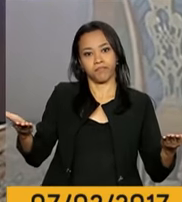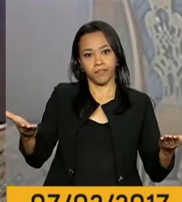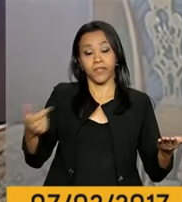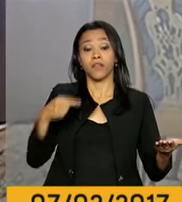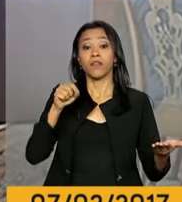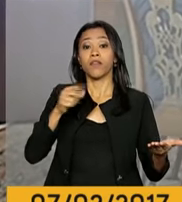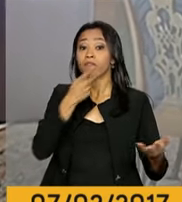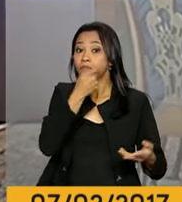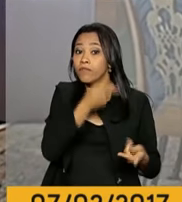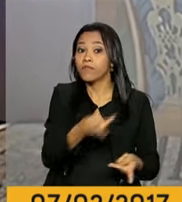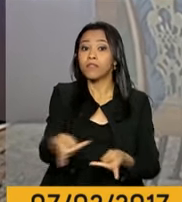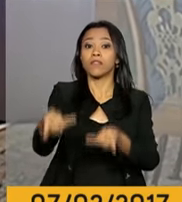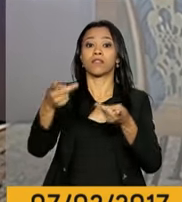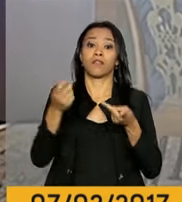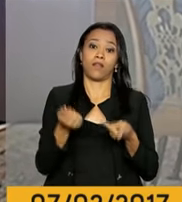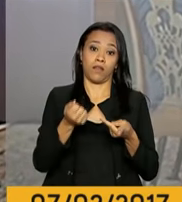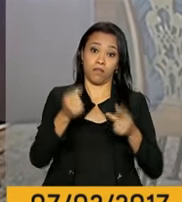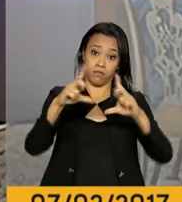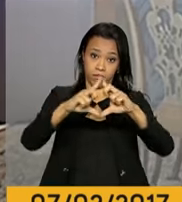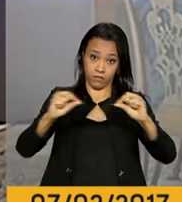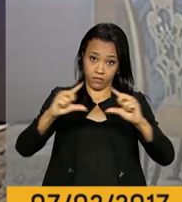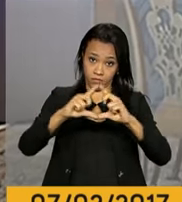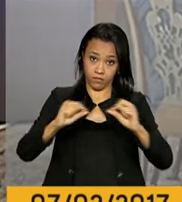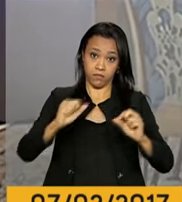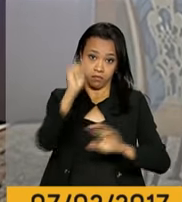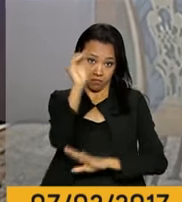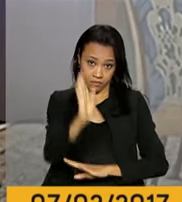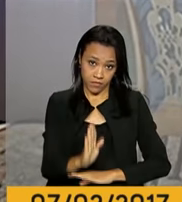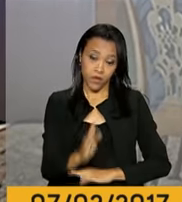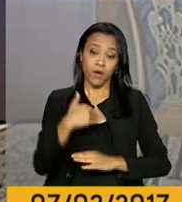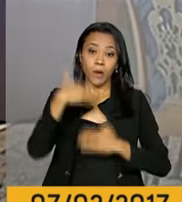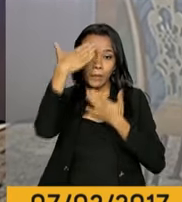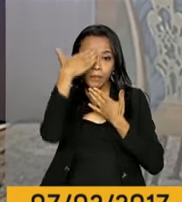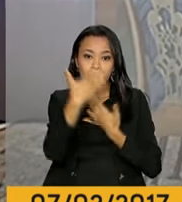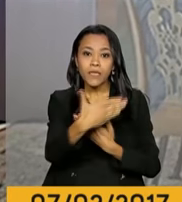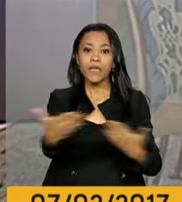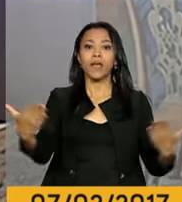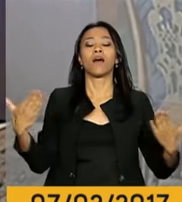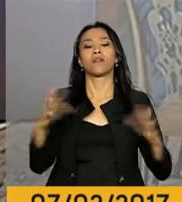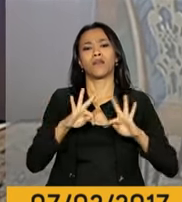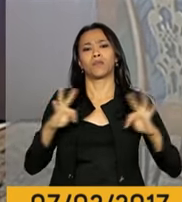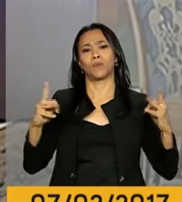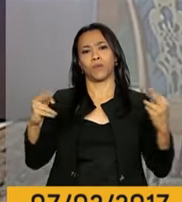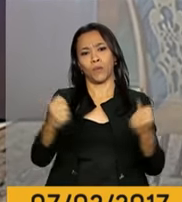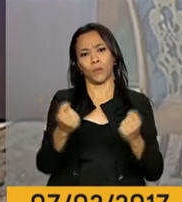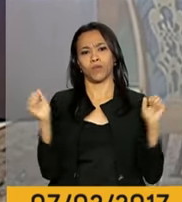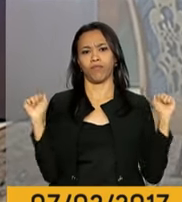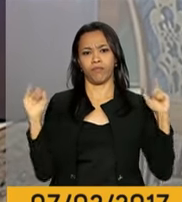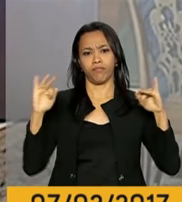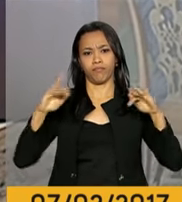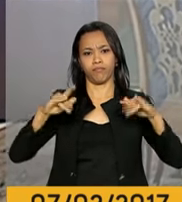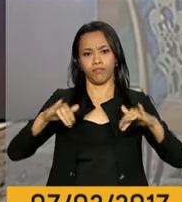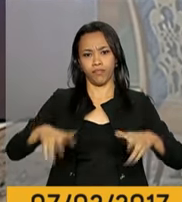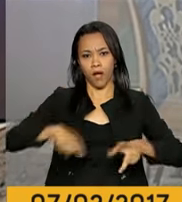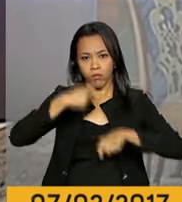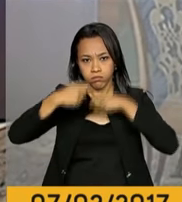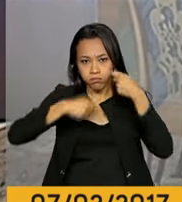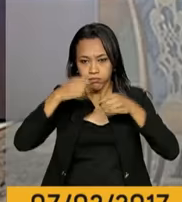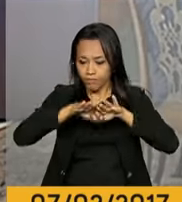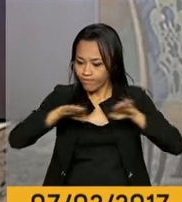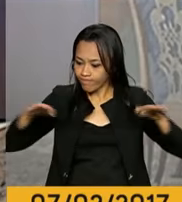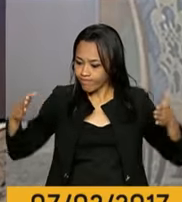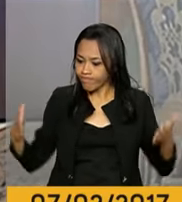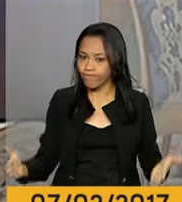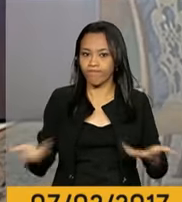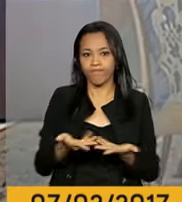de estado a Brasília Obrigado a todos os que estão nos acompanhando nesse almoço obrigado